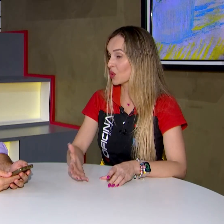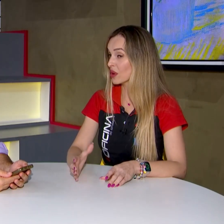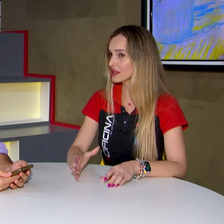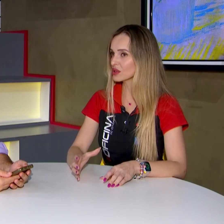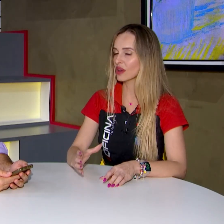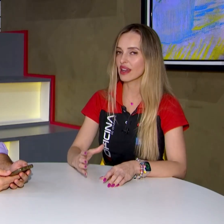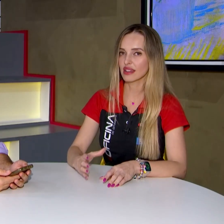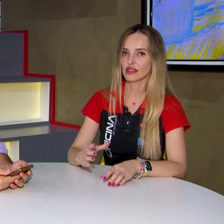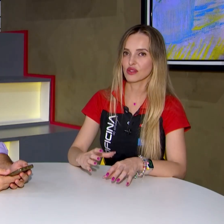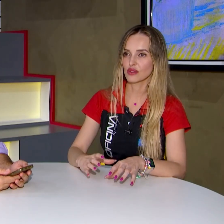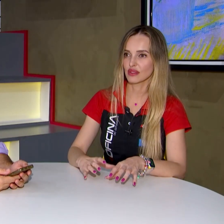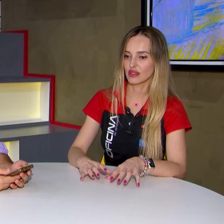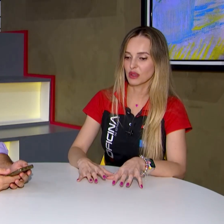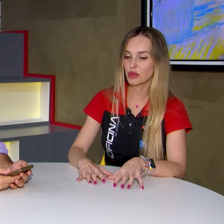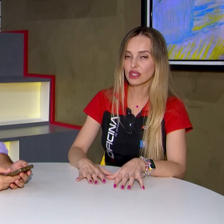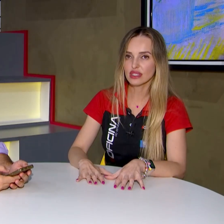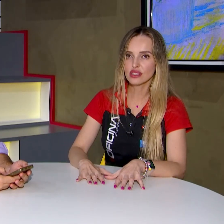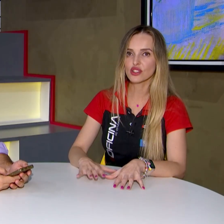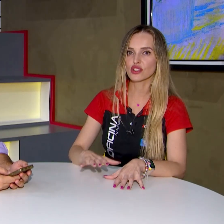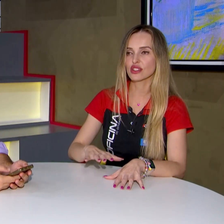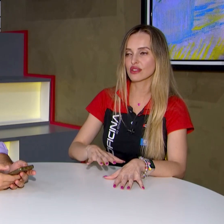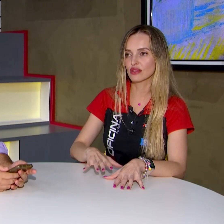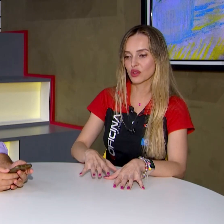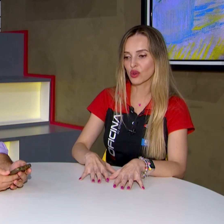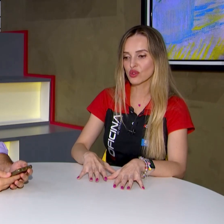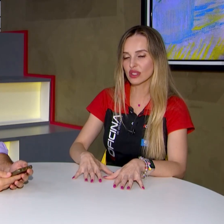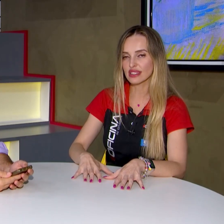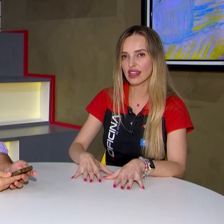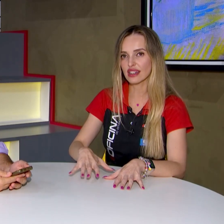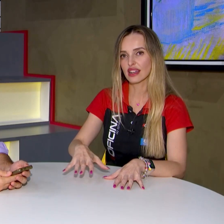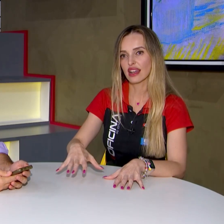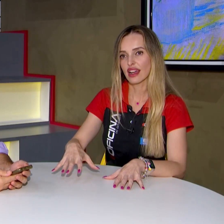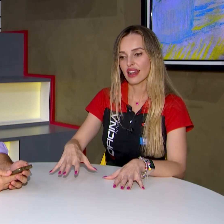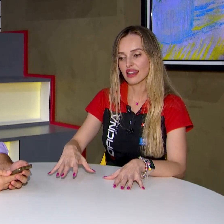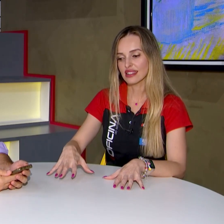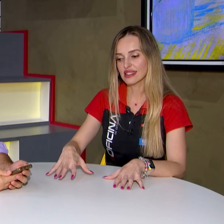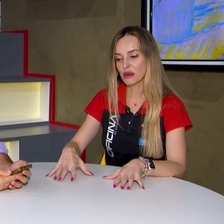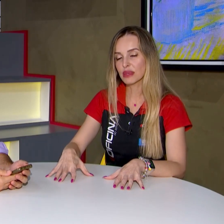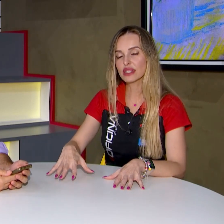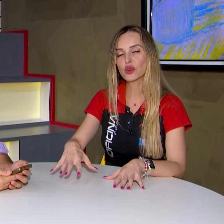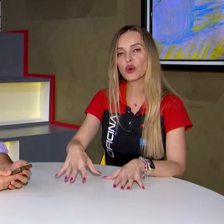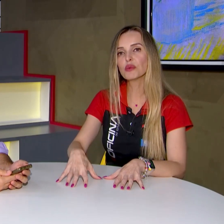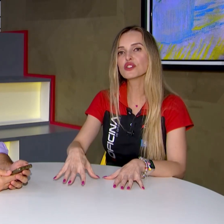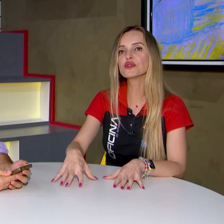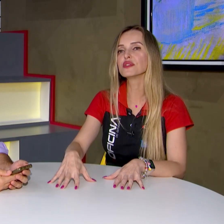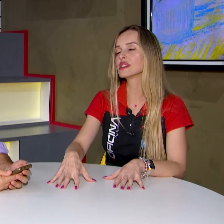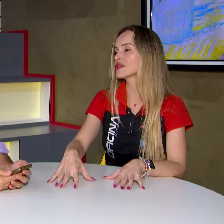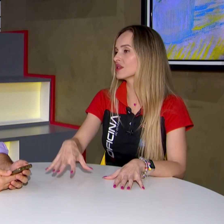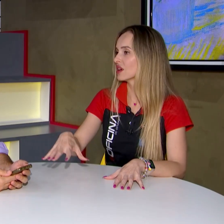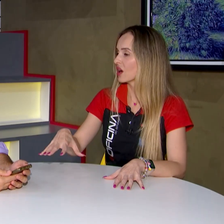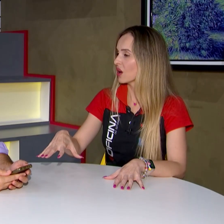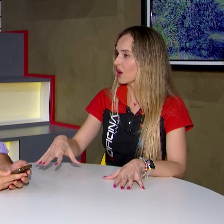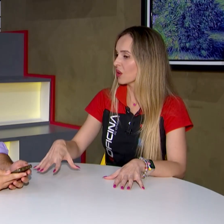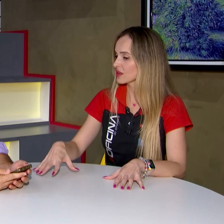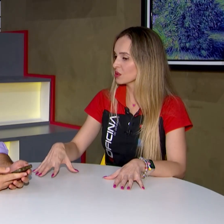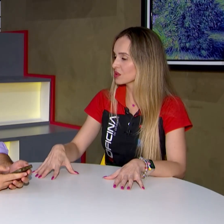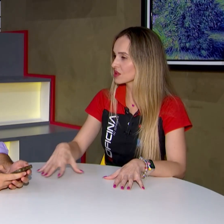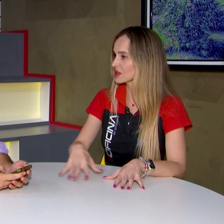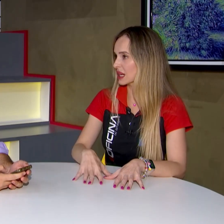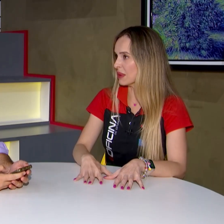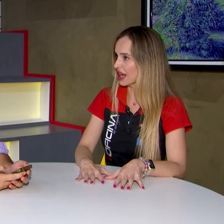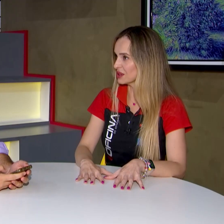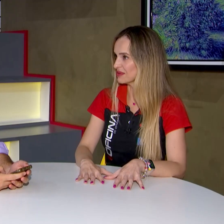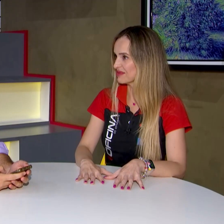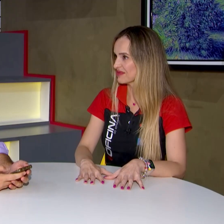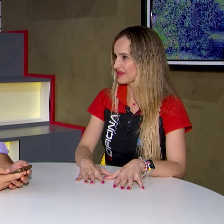empregabilidade. O quanto é importante a gente consolidar e saber como é difícil o